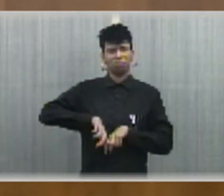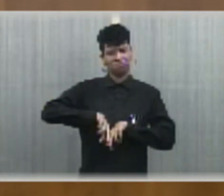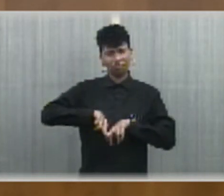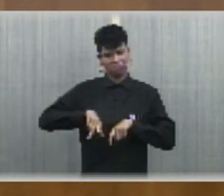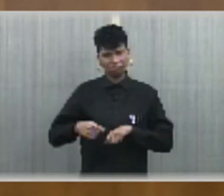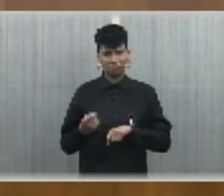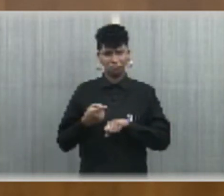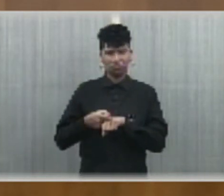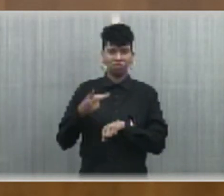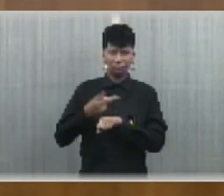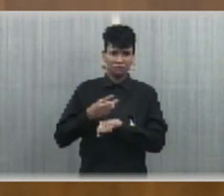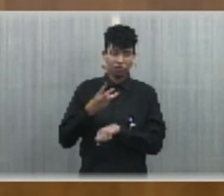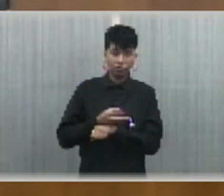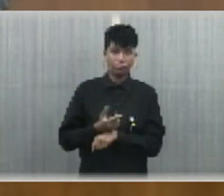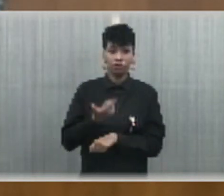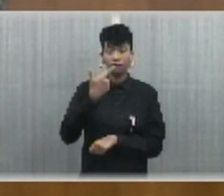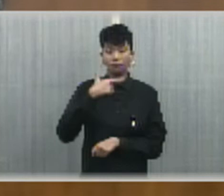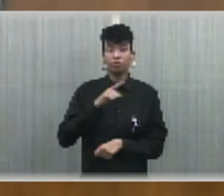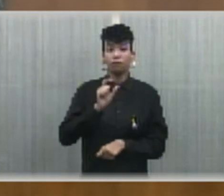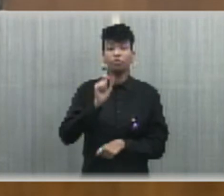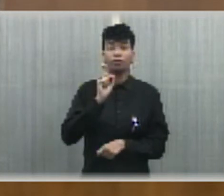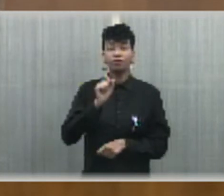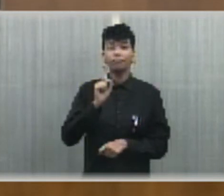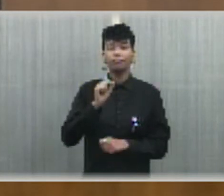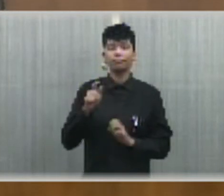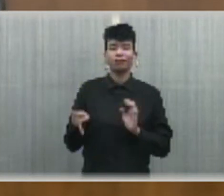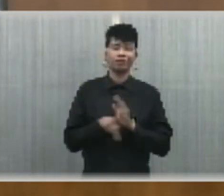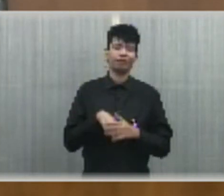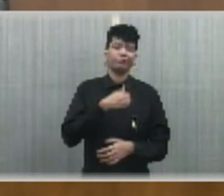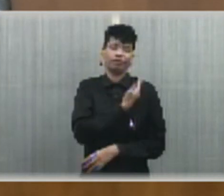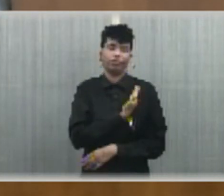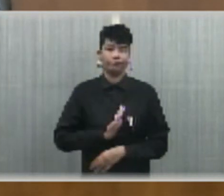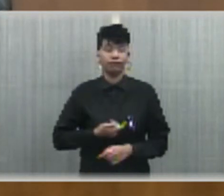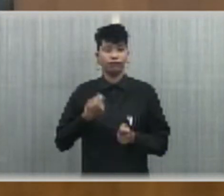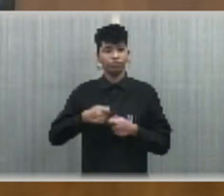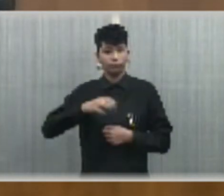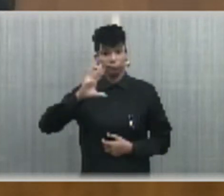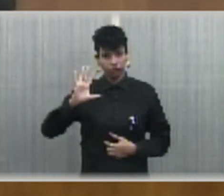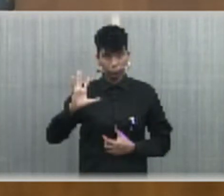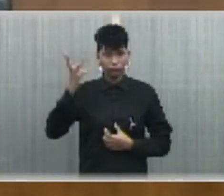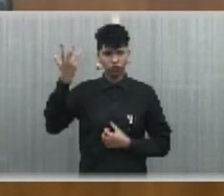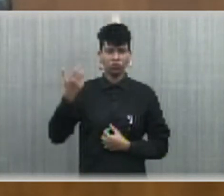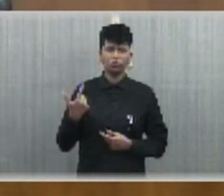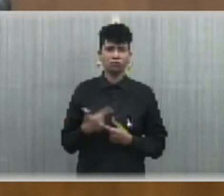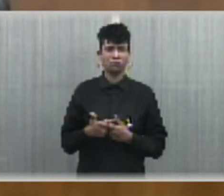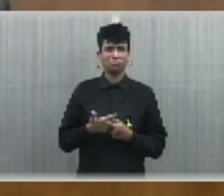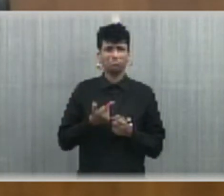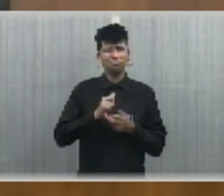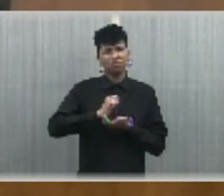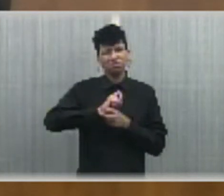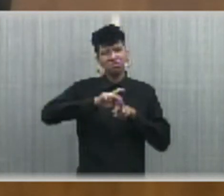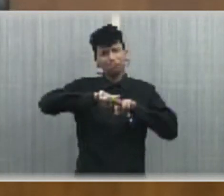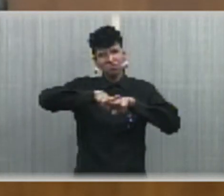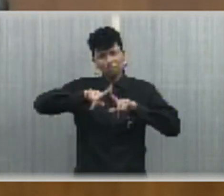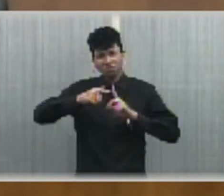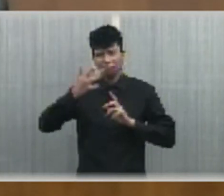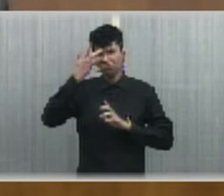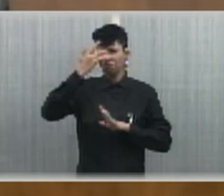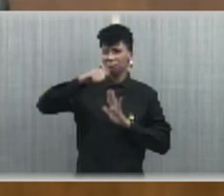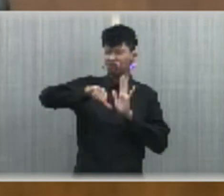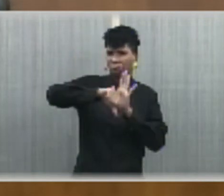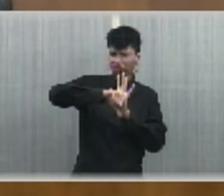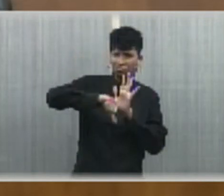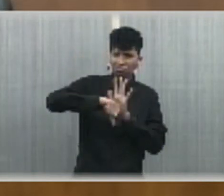que quem deveria ter tomado essa providência era o próprio governo. Diante de tanta denúncia, diante de tanta